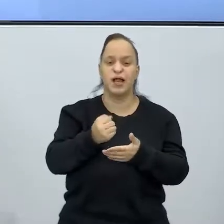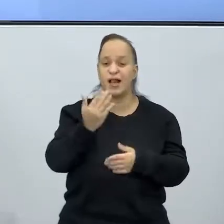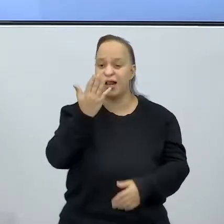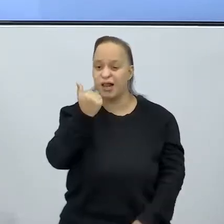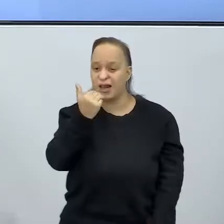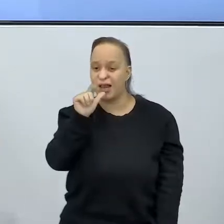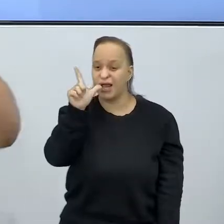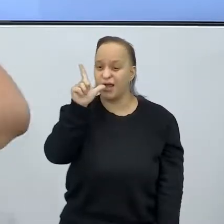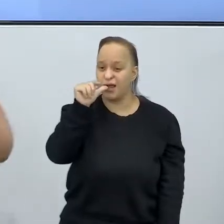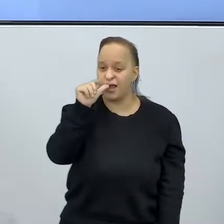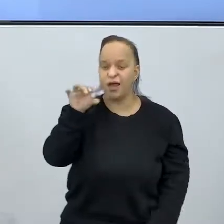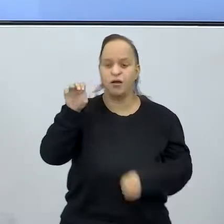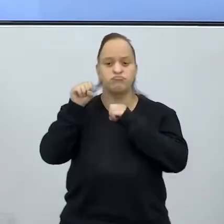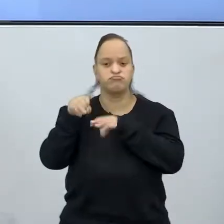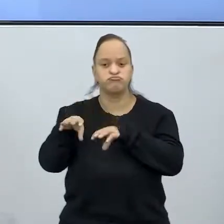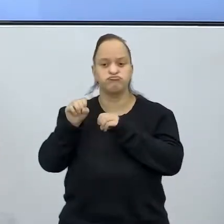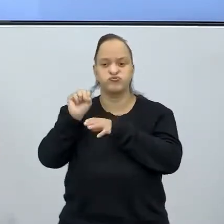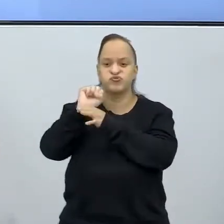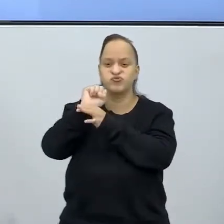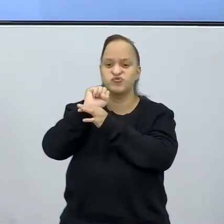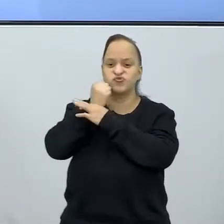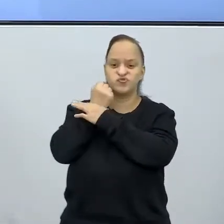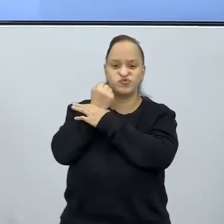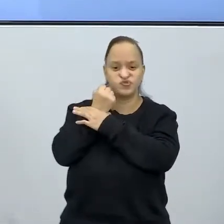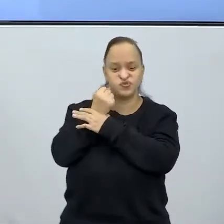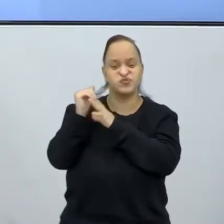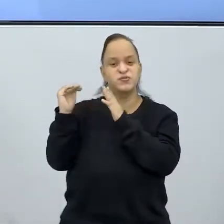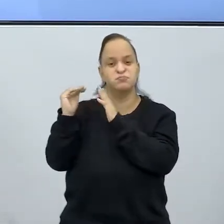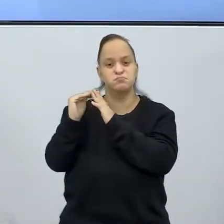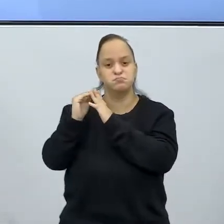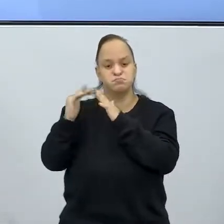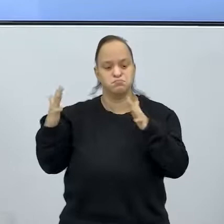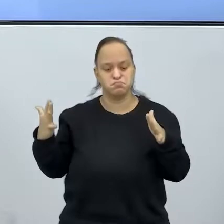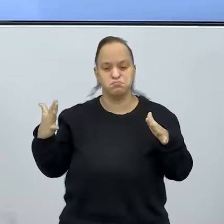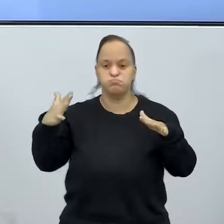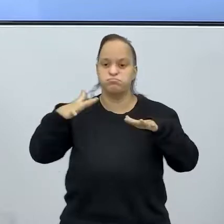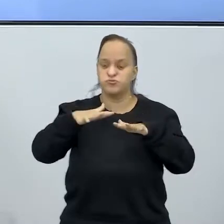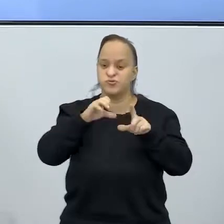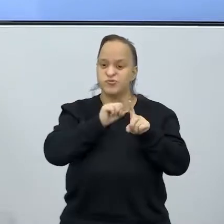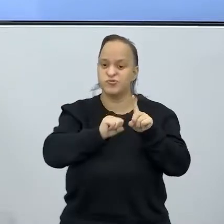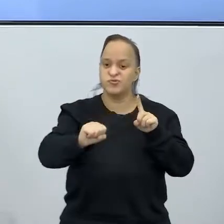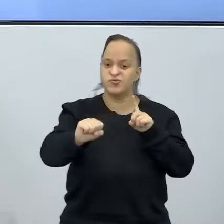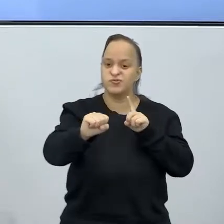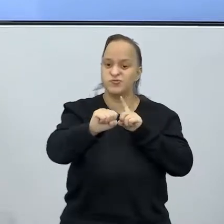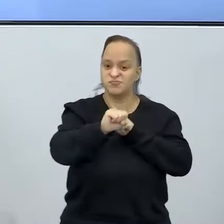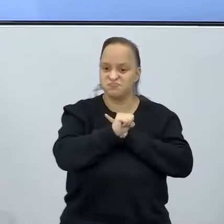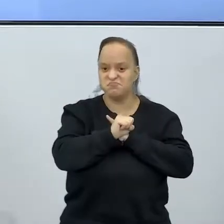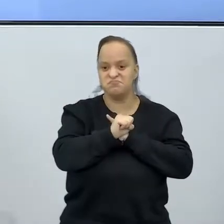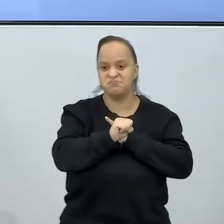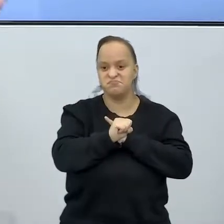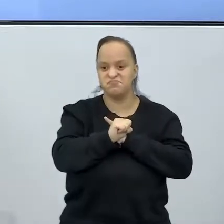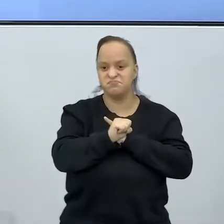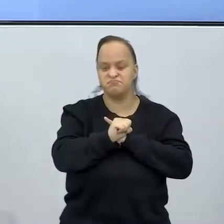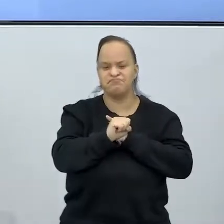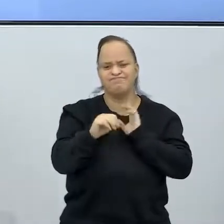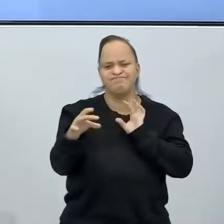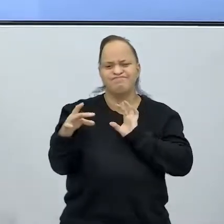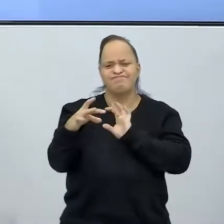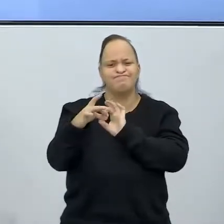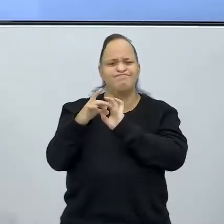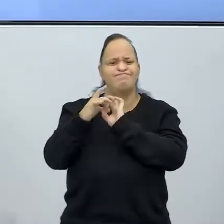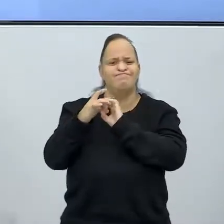água, educação, segurança, moradia, inclusão sociais, são coisas que não têm uma ligação com